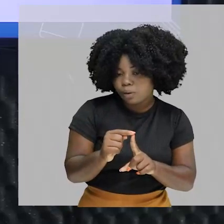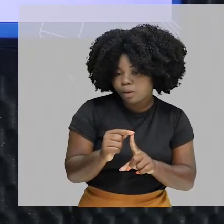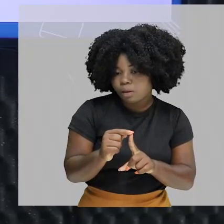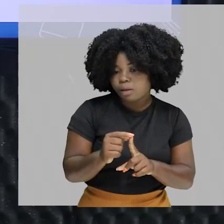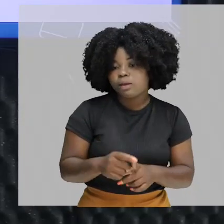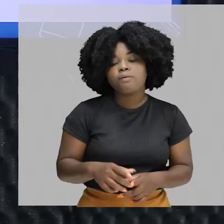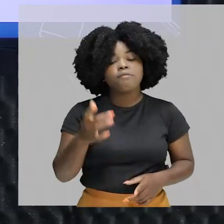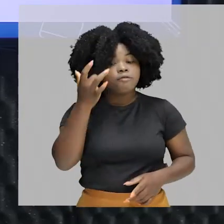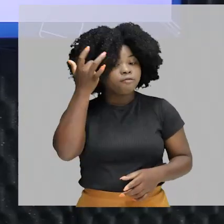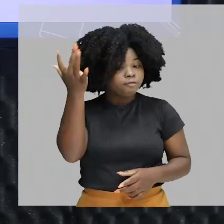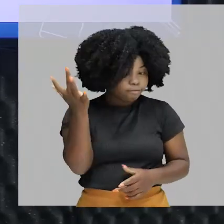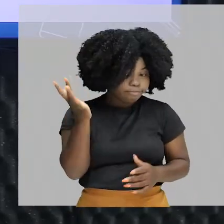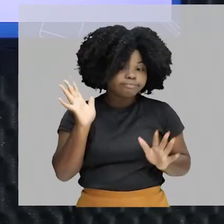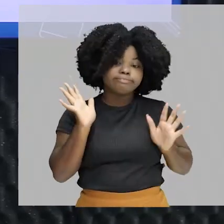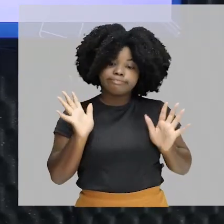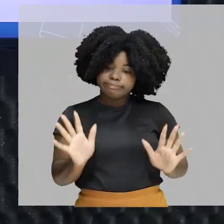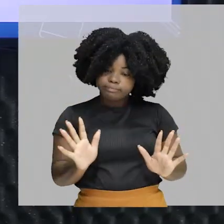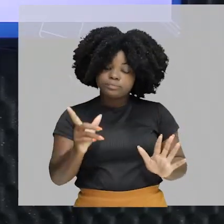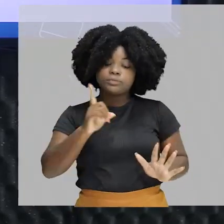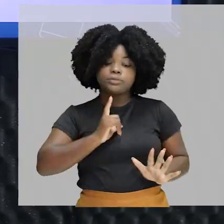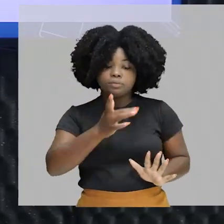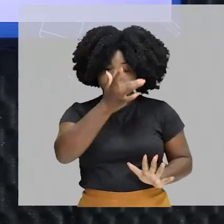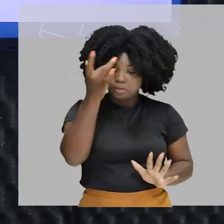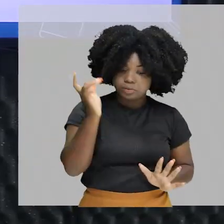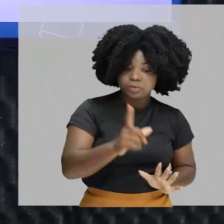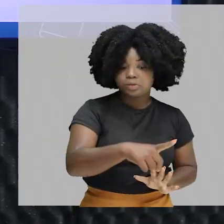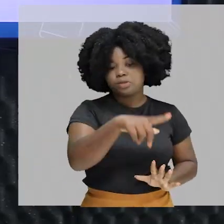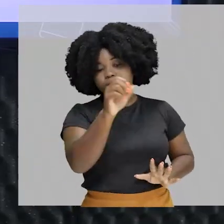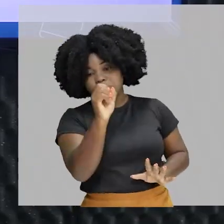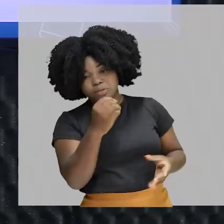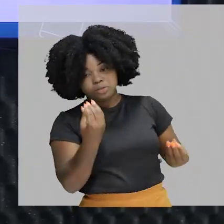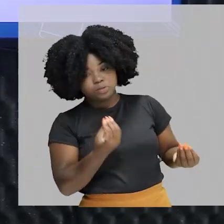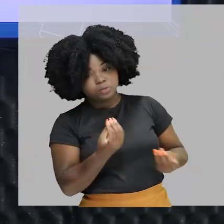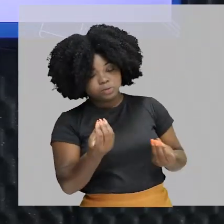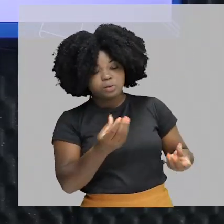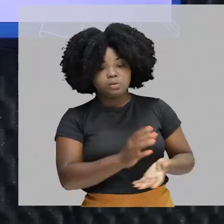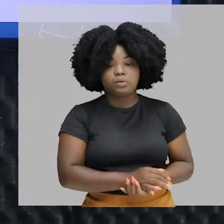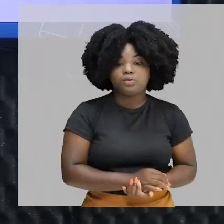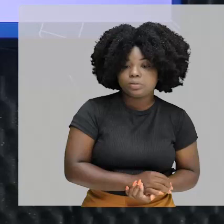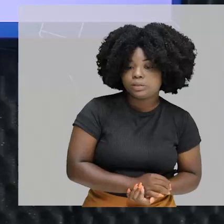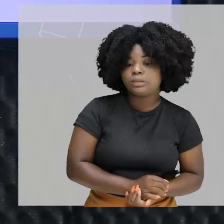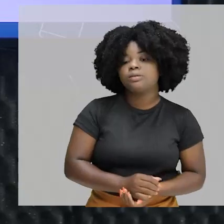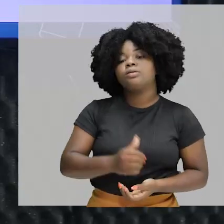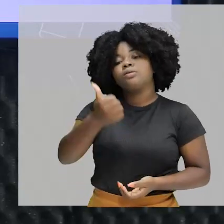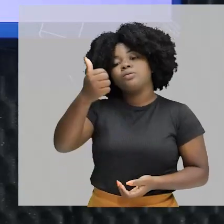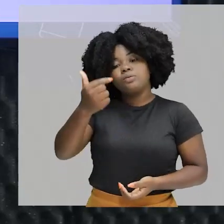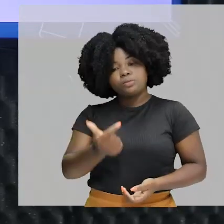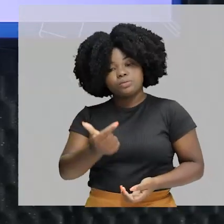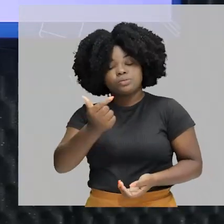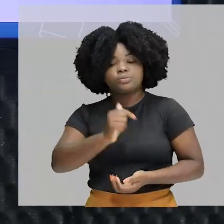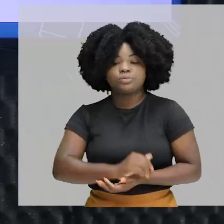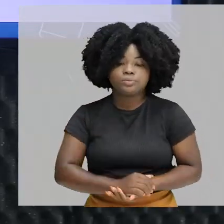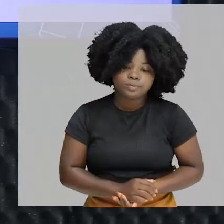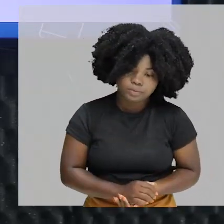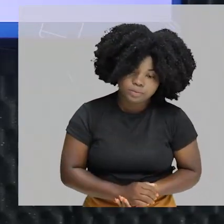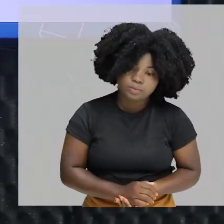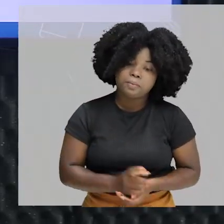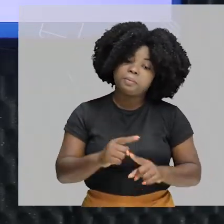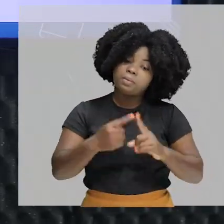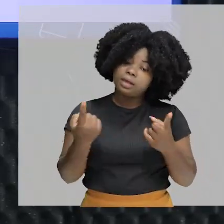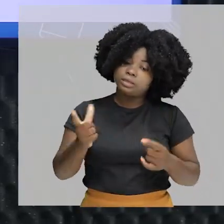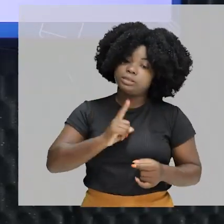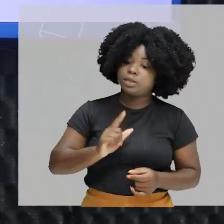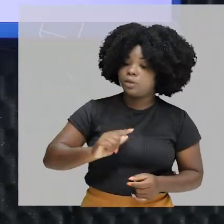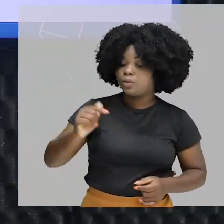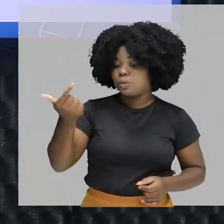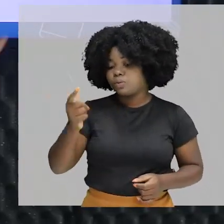é para facilitar o teu cálculo. Tem pessoas que preferem escrever e calcular na escrita da fração.